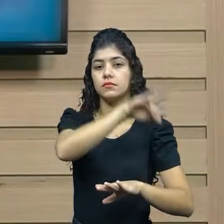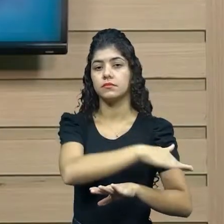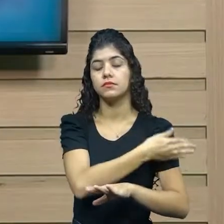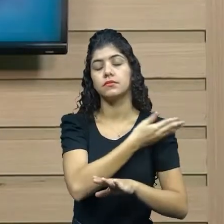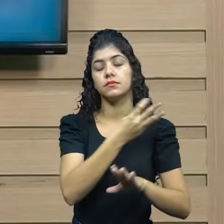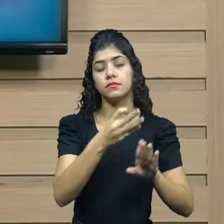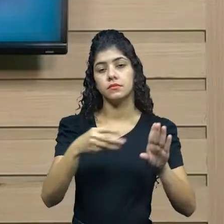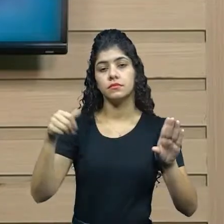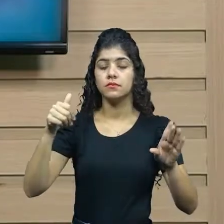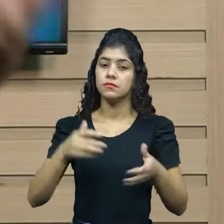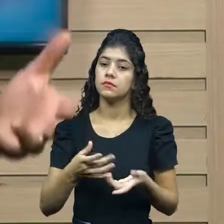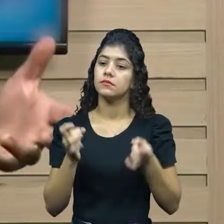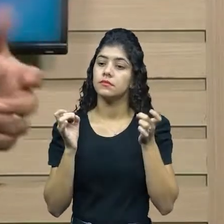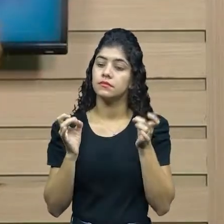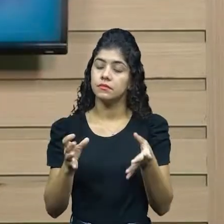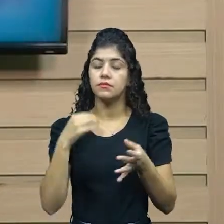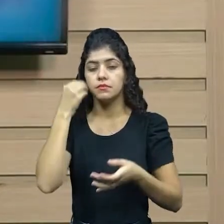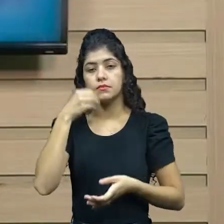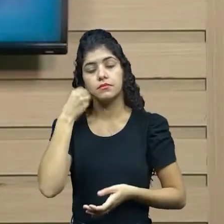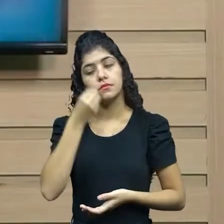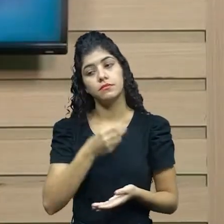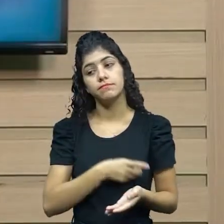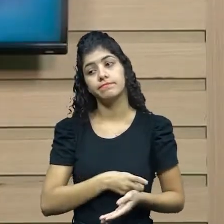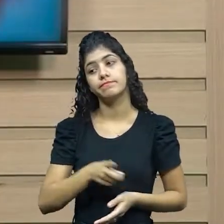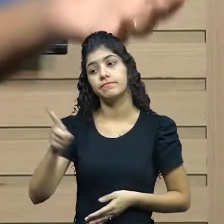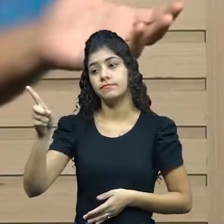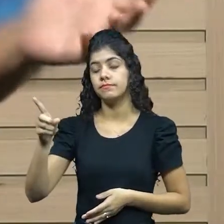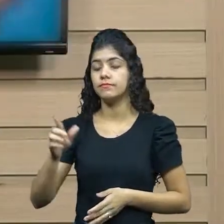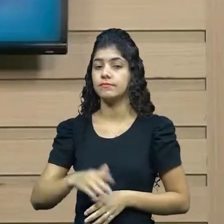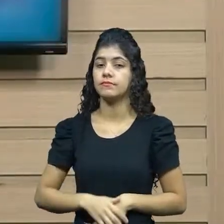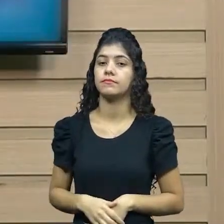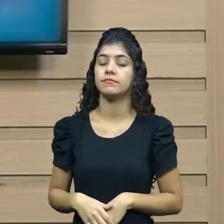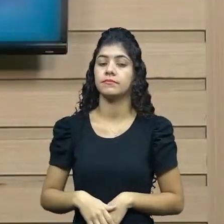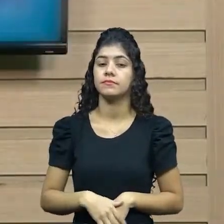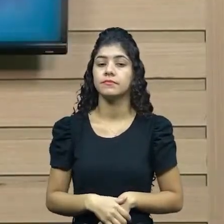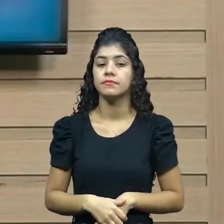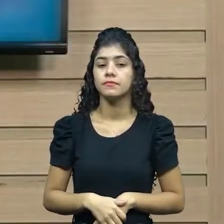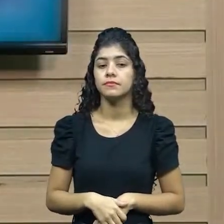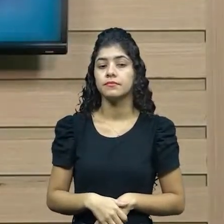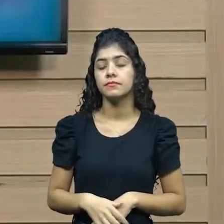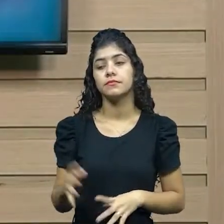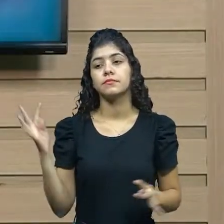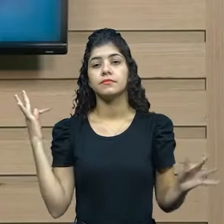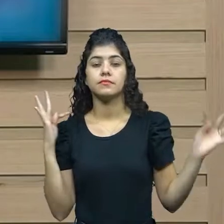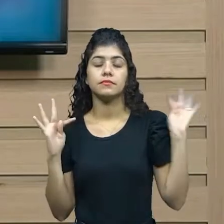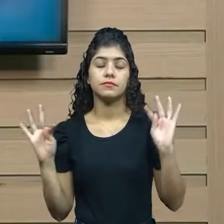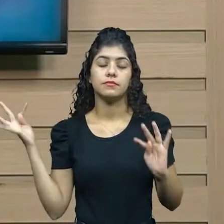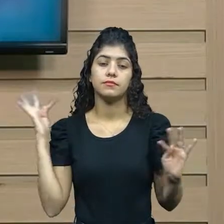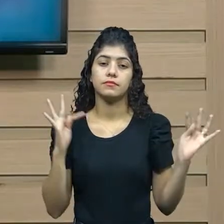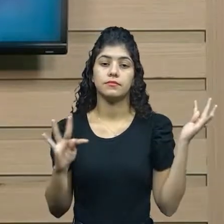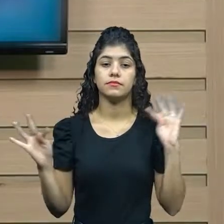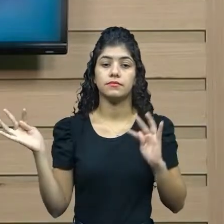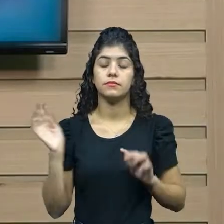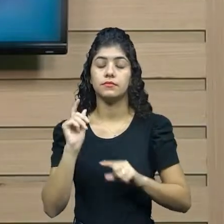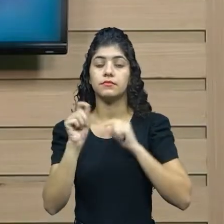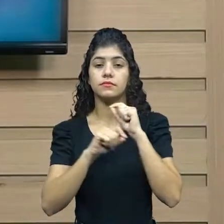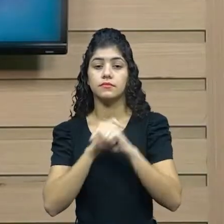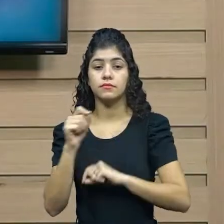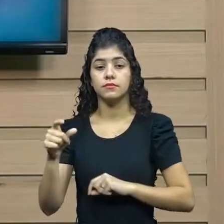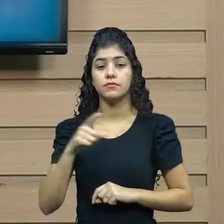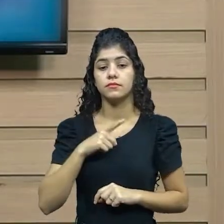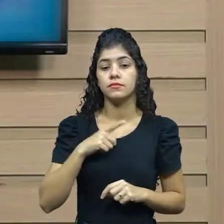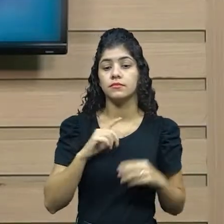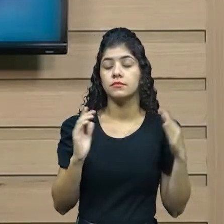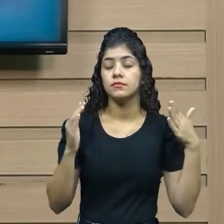a experiência de estar naquele local, de vivenciar. Por exemplo, o turismo em si, ele tem